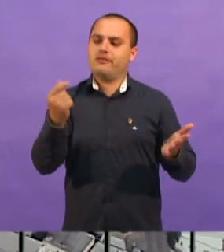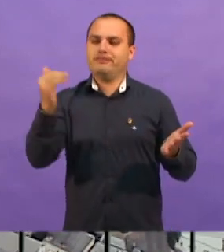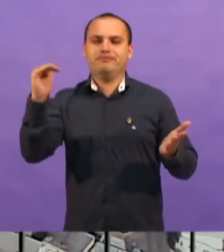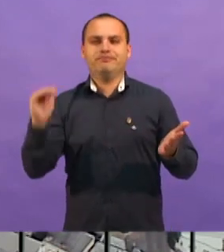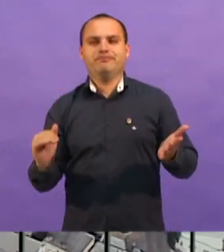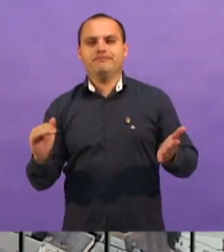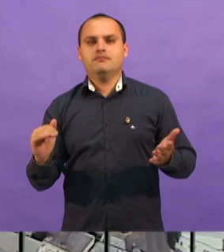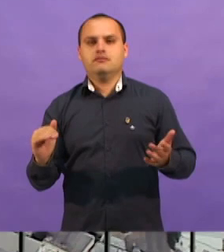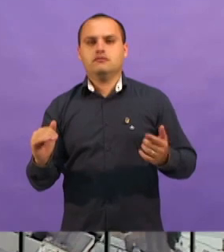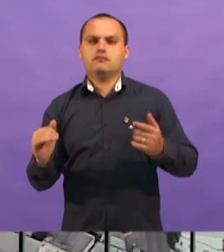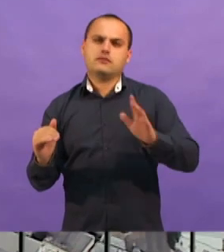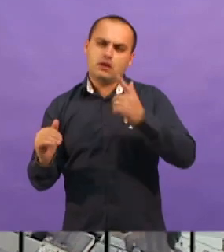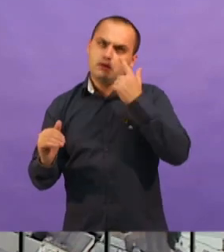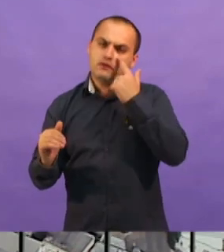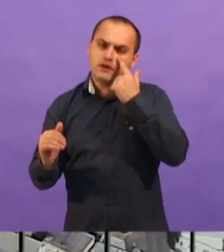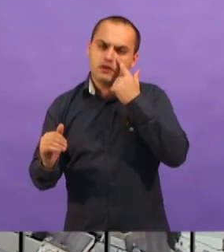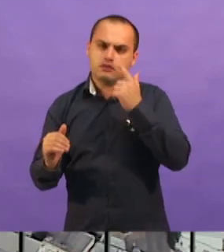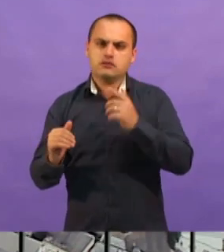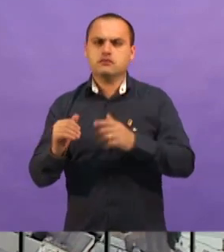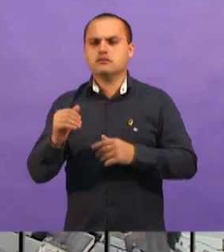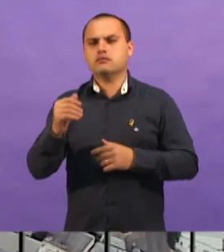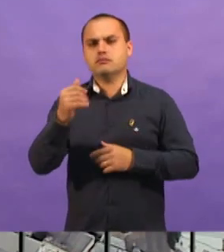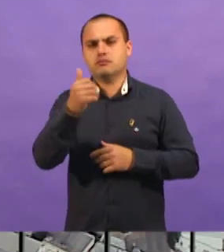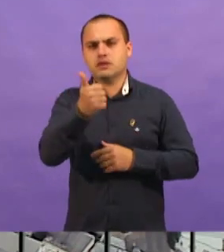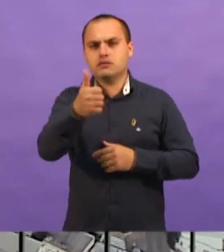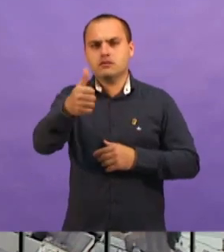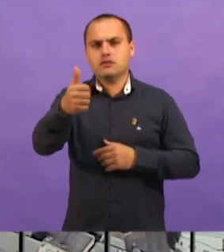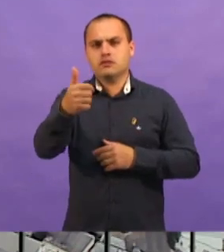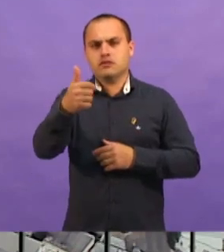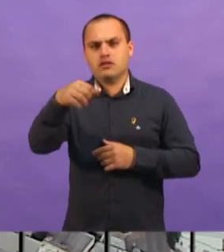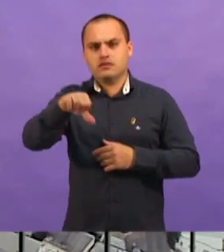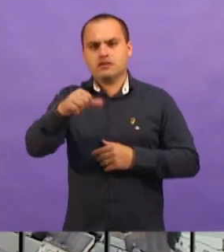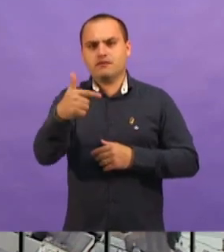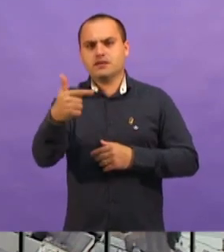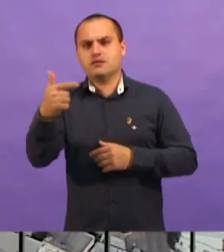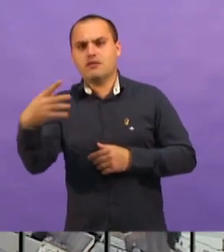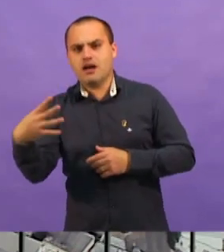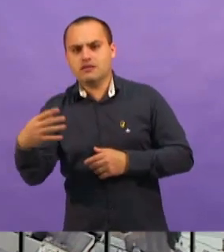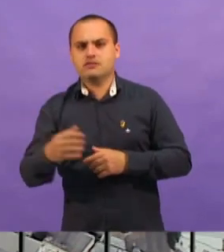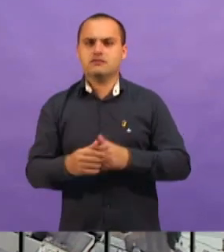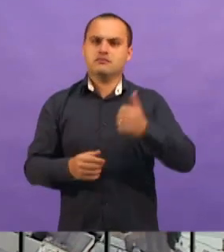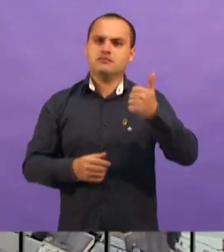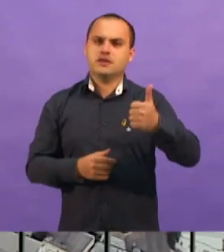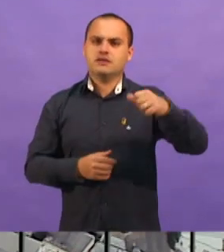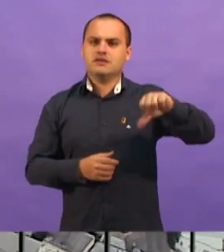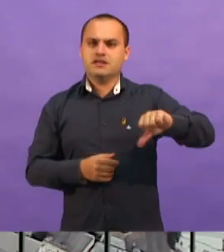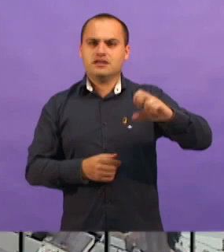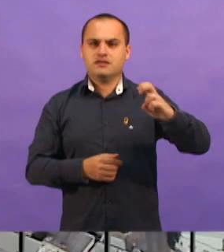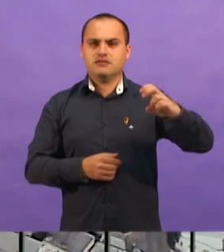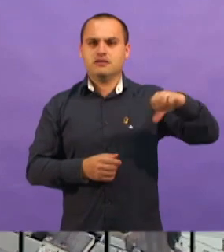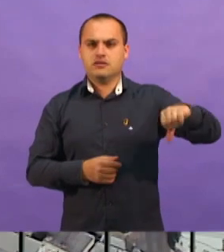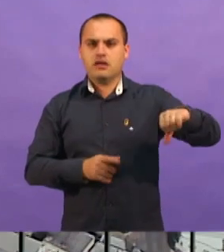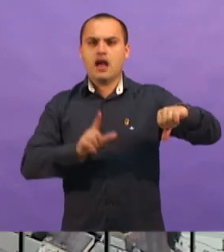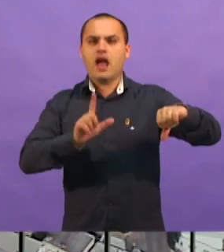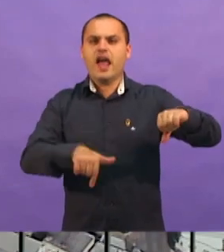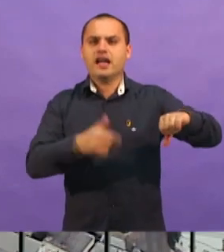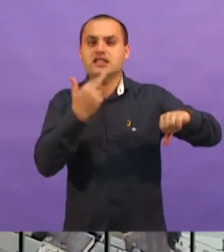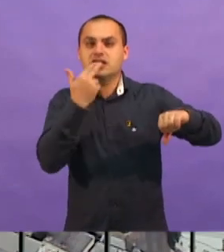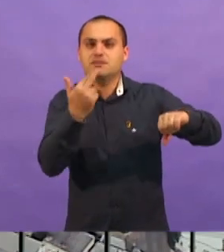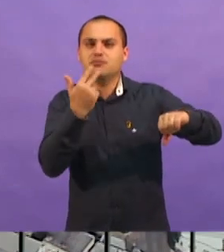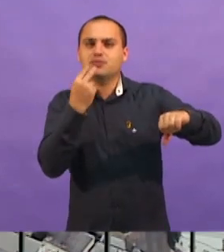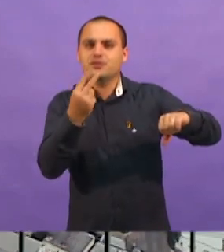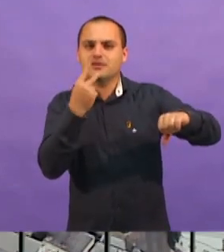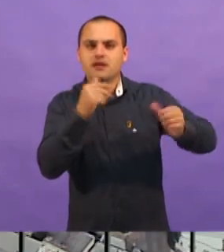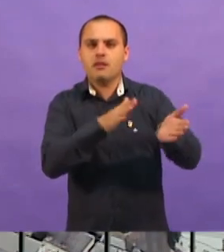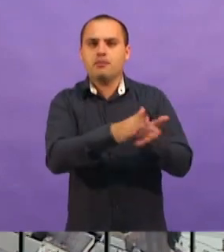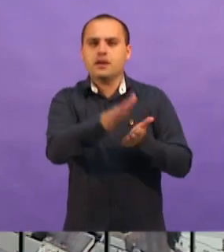vê 24, 49, 59, 60. A impressão era por tipos. Então,